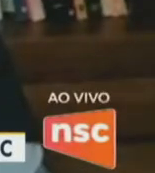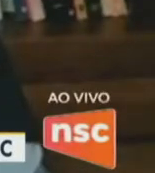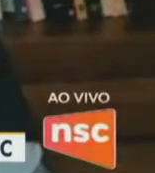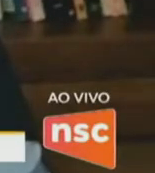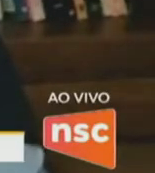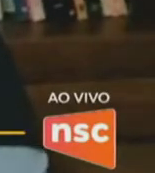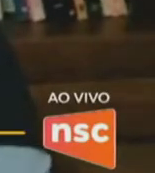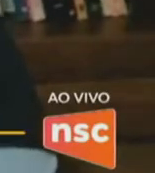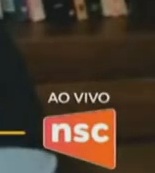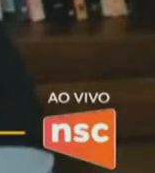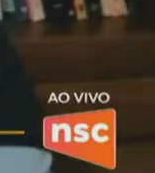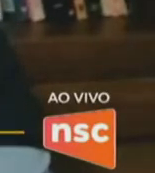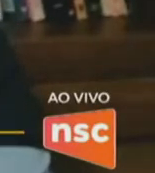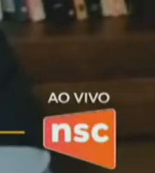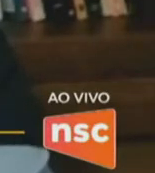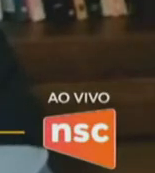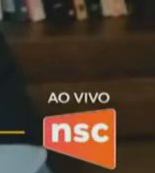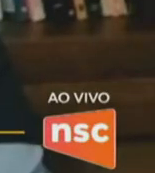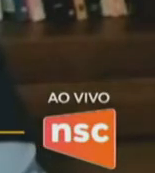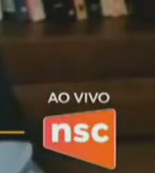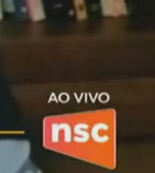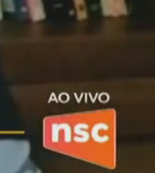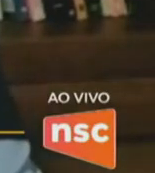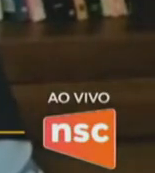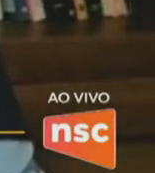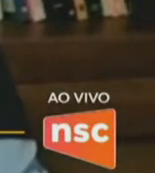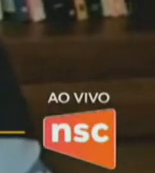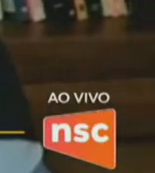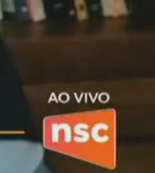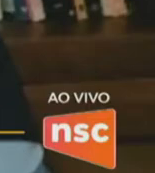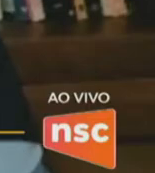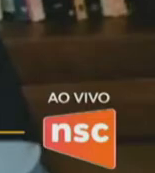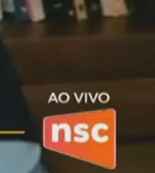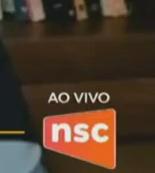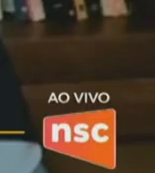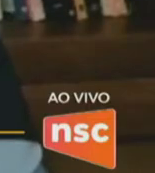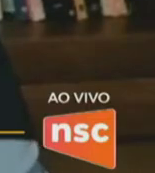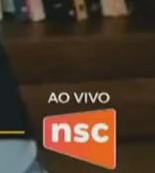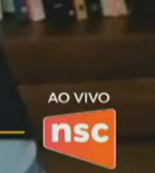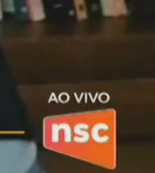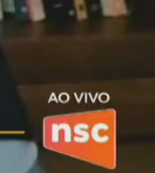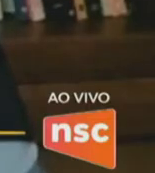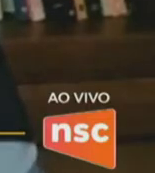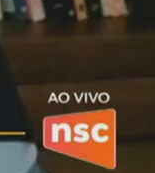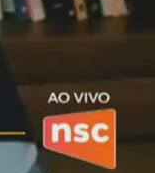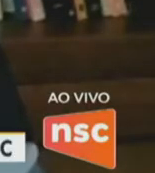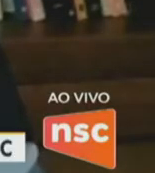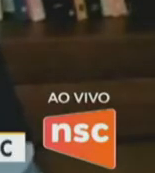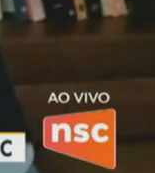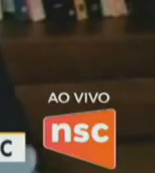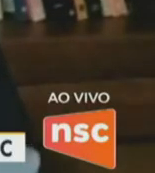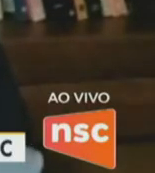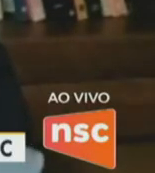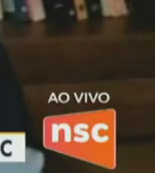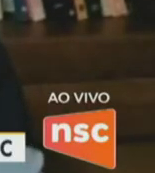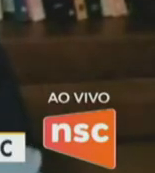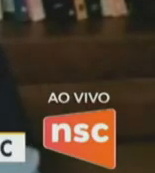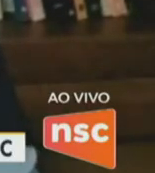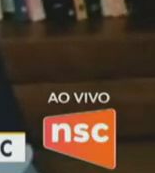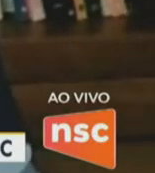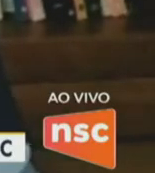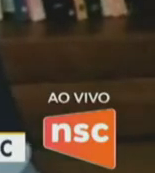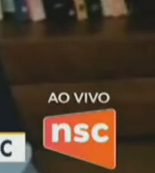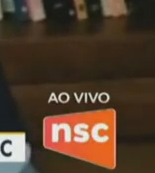notícia. Essa lei que é aprovada pela Assembleia Legislativa, ela coloca no conteúdo escolar de escolas públicas